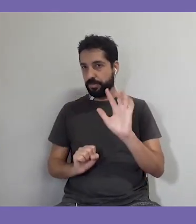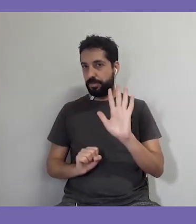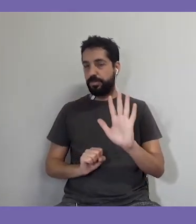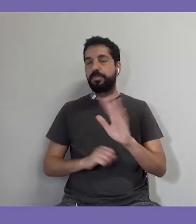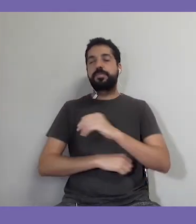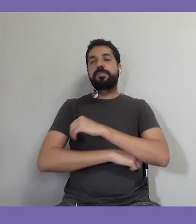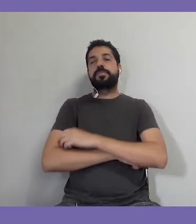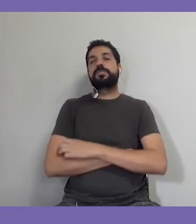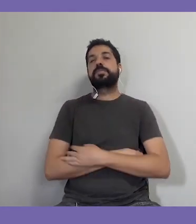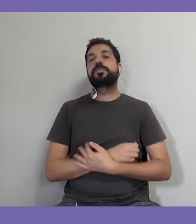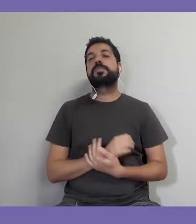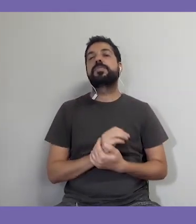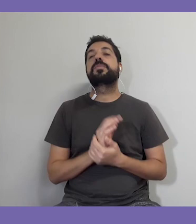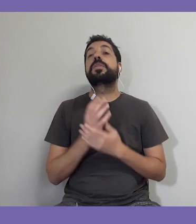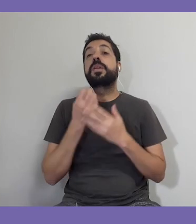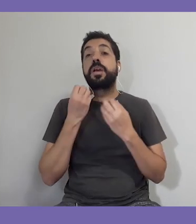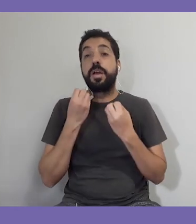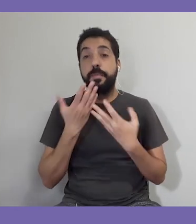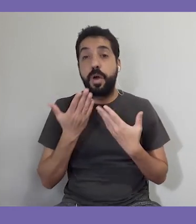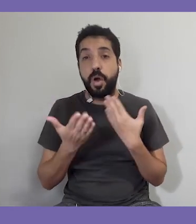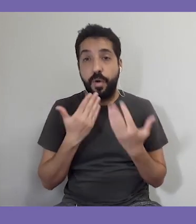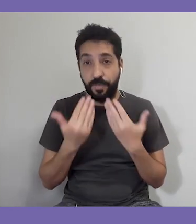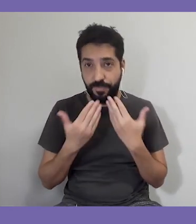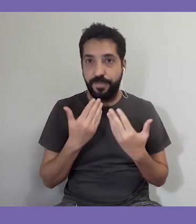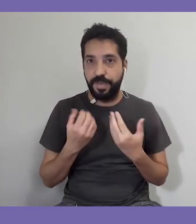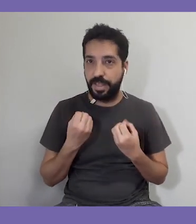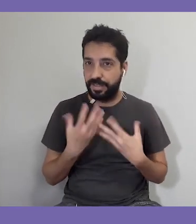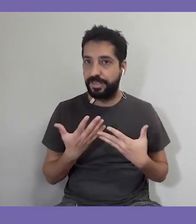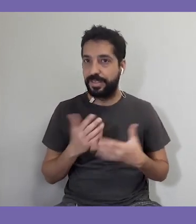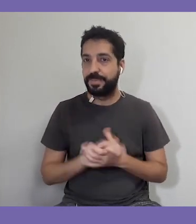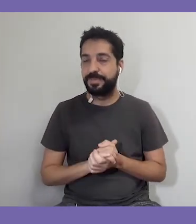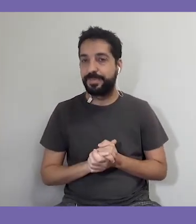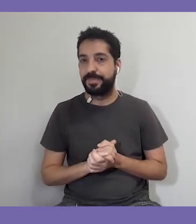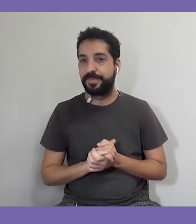Só um minutinho. Muito boa conversa, né?